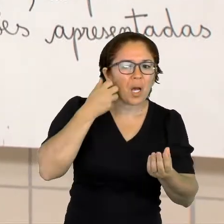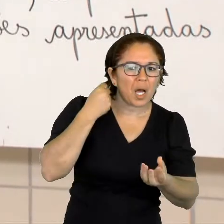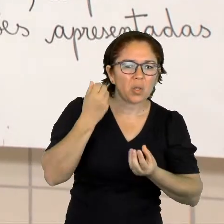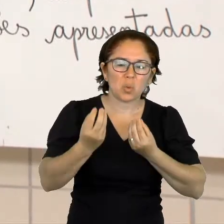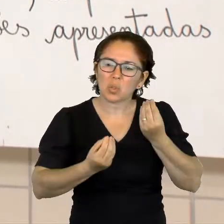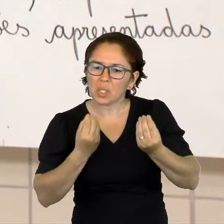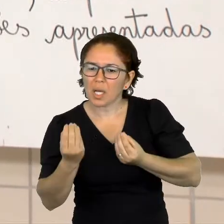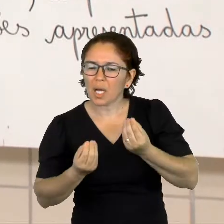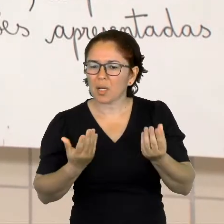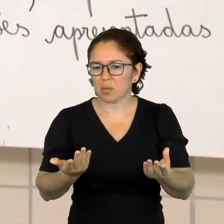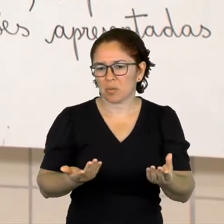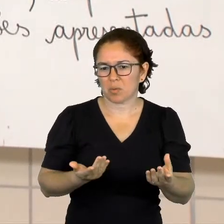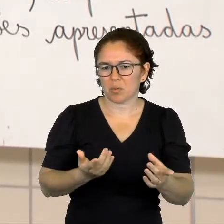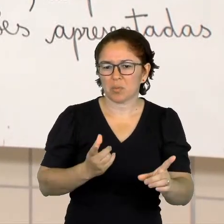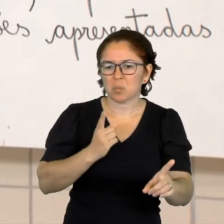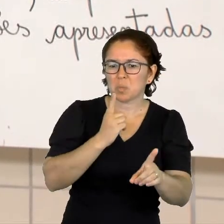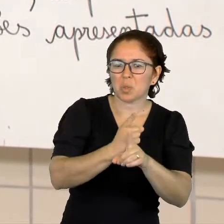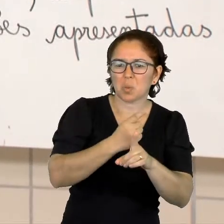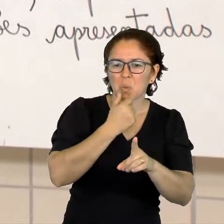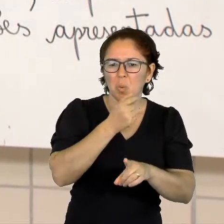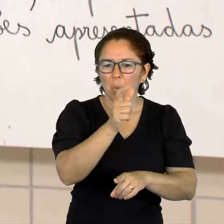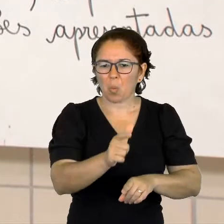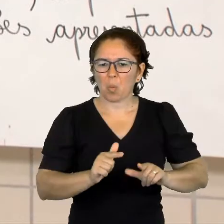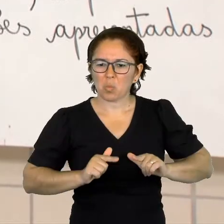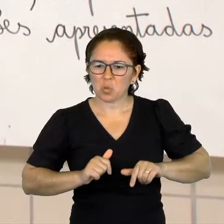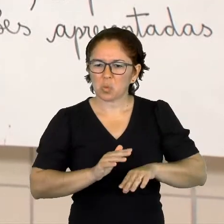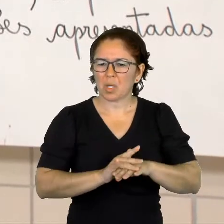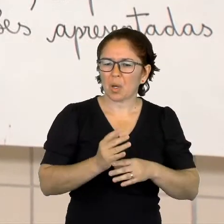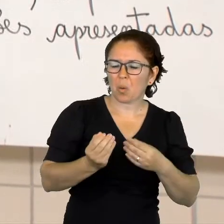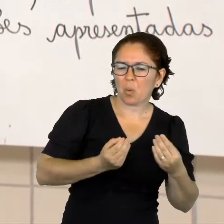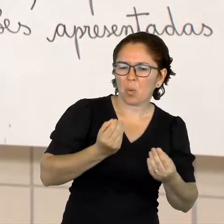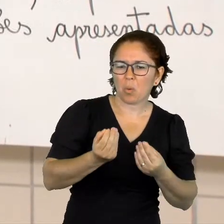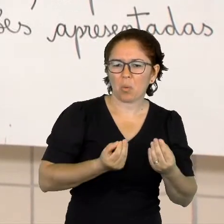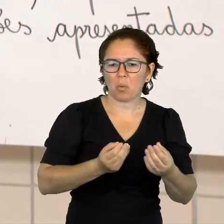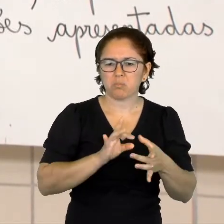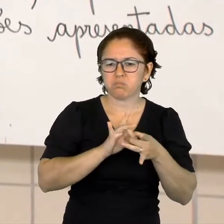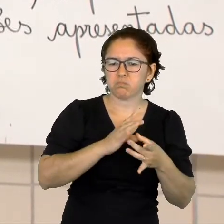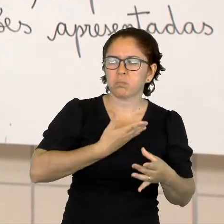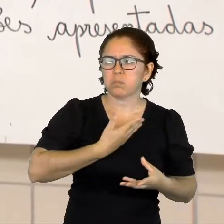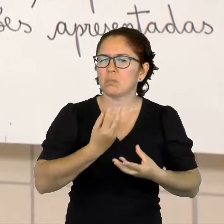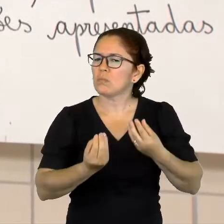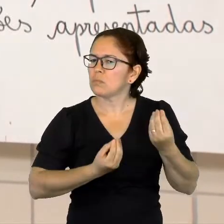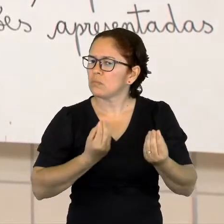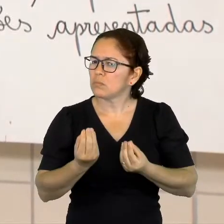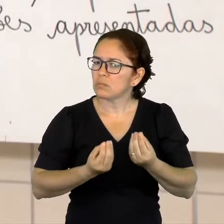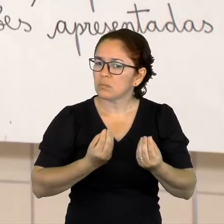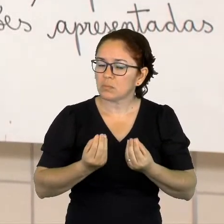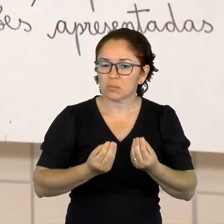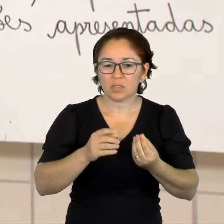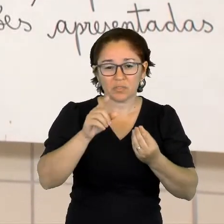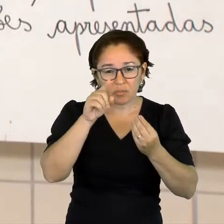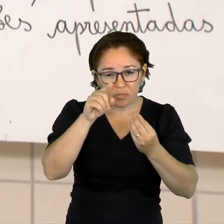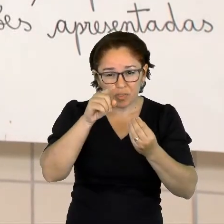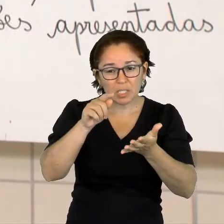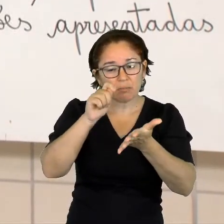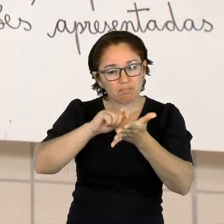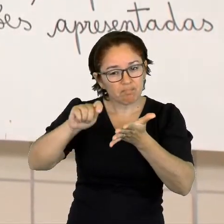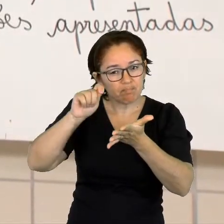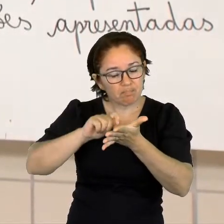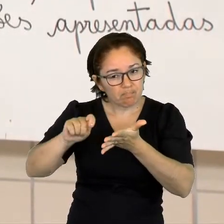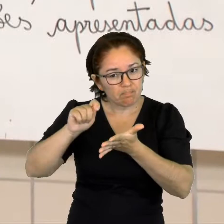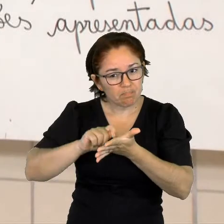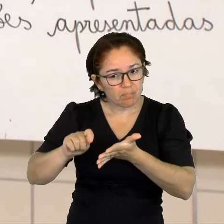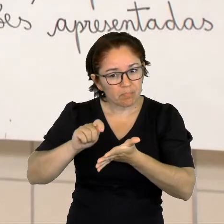conheceu lá o Max, né, o judeu, como é que foi a relação de amizade entre eles. Vocês vão contar aí como isso acontece, mas